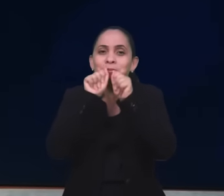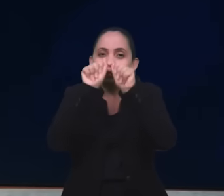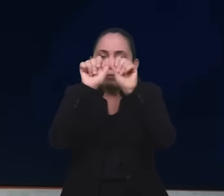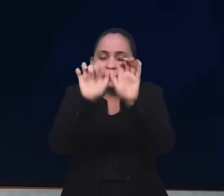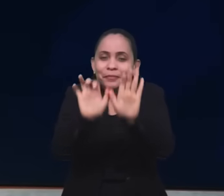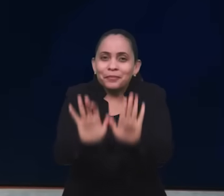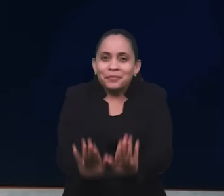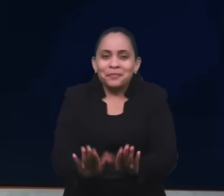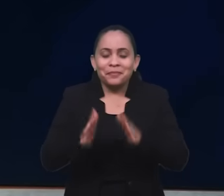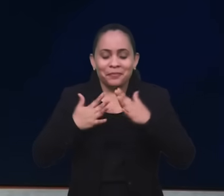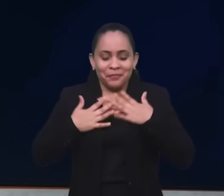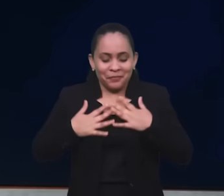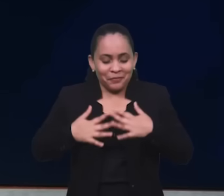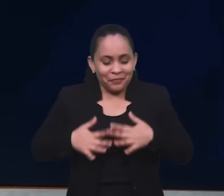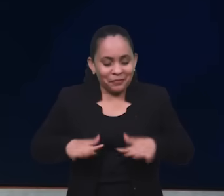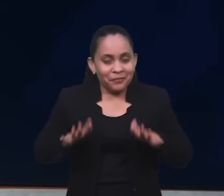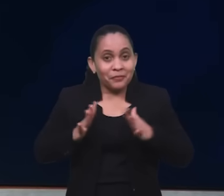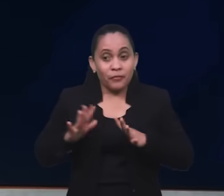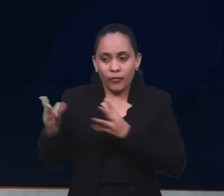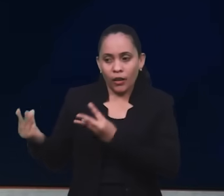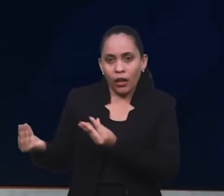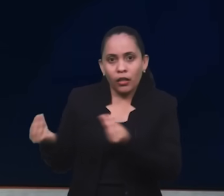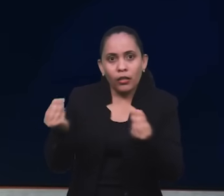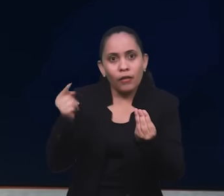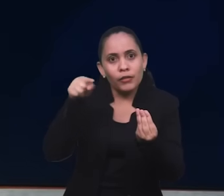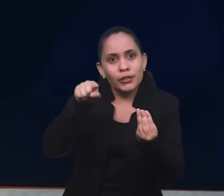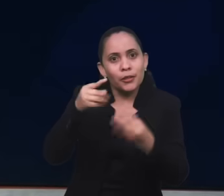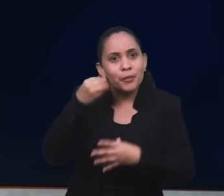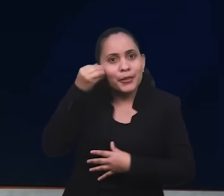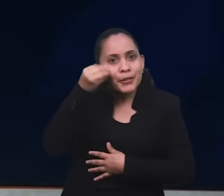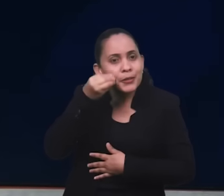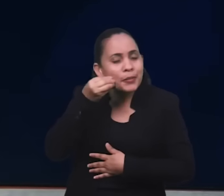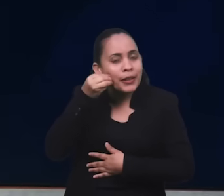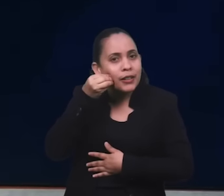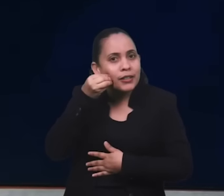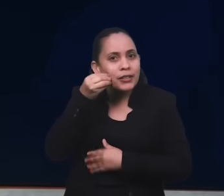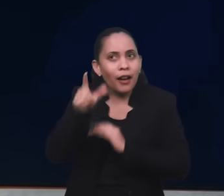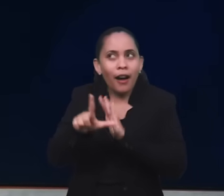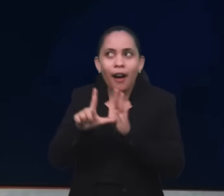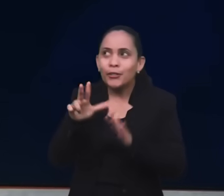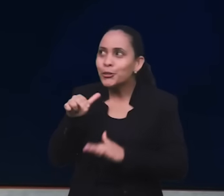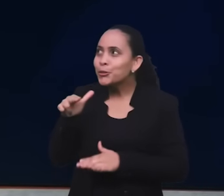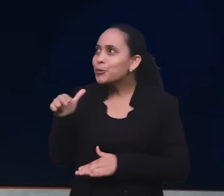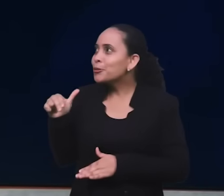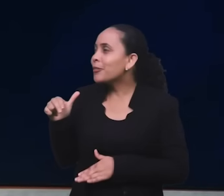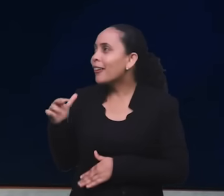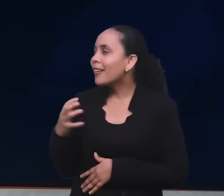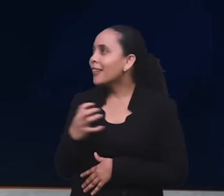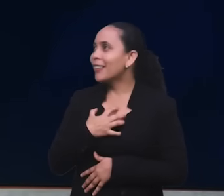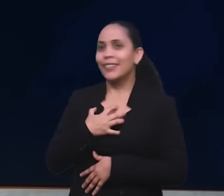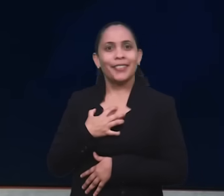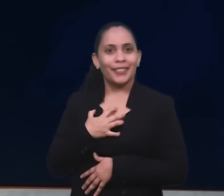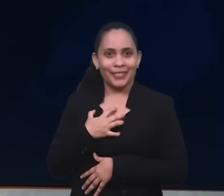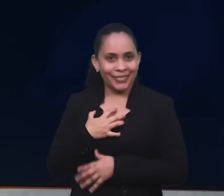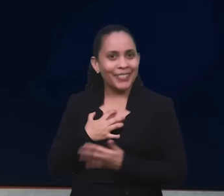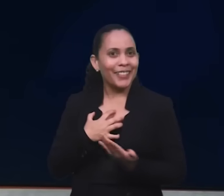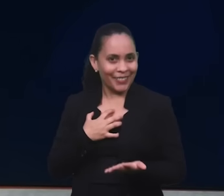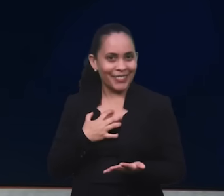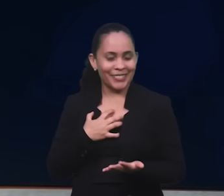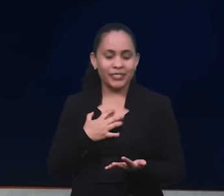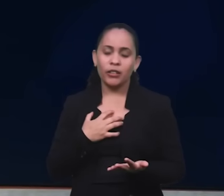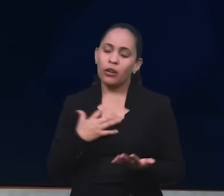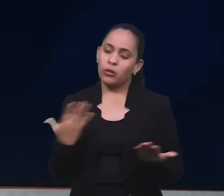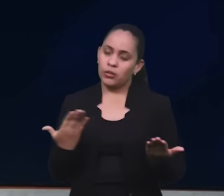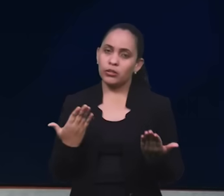aliviar de tudo isso e te dar uma experiência como você nunca teve nem nunca terá. O detalhe